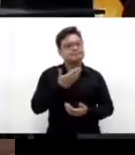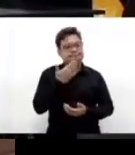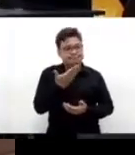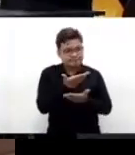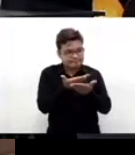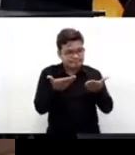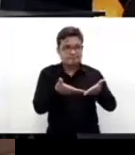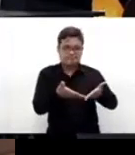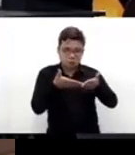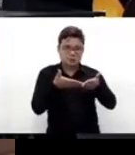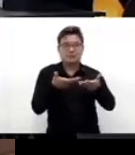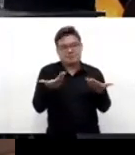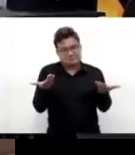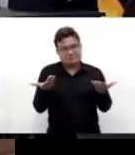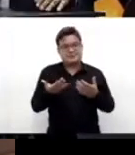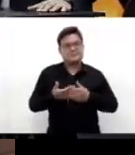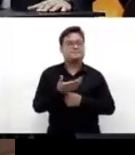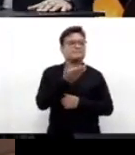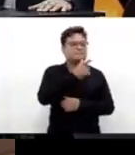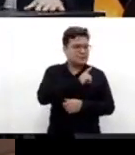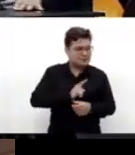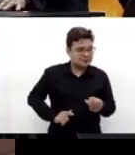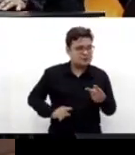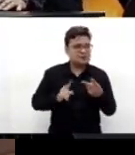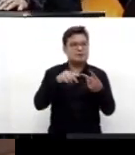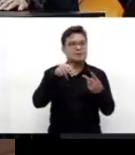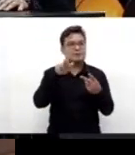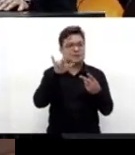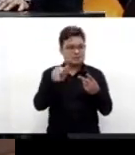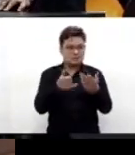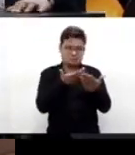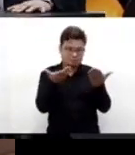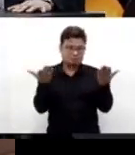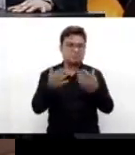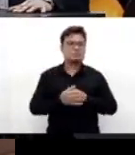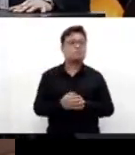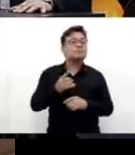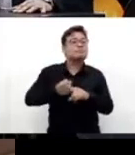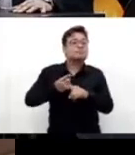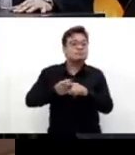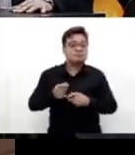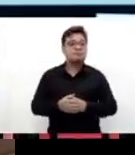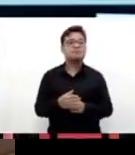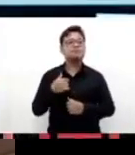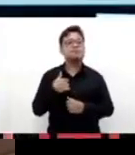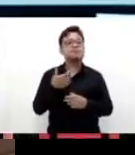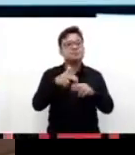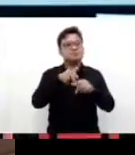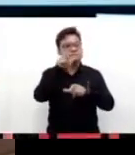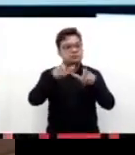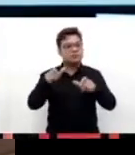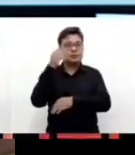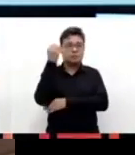guerra. E nós não queremos essa guerra, e eu queria expressar aqui toda a nossa solidariedade ao